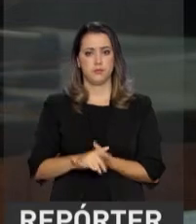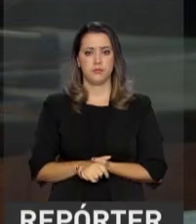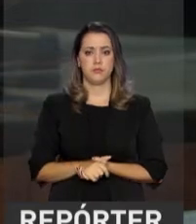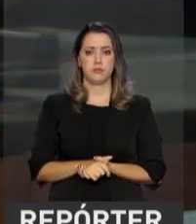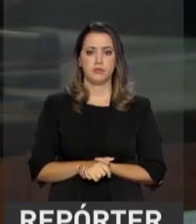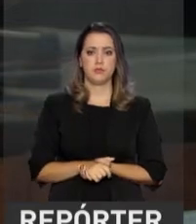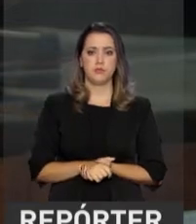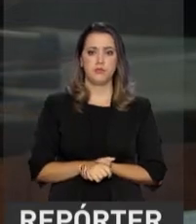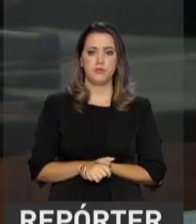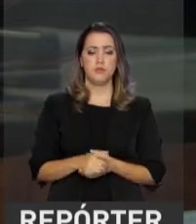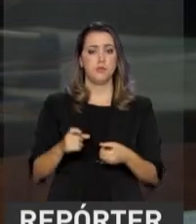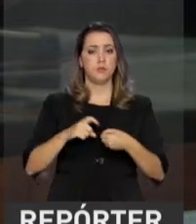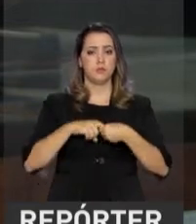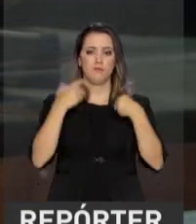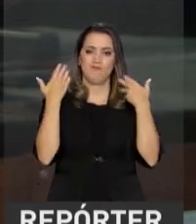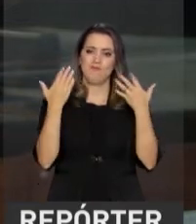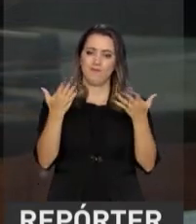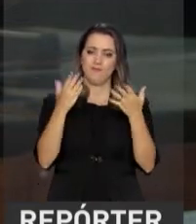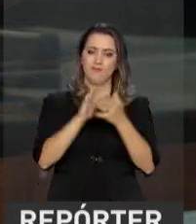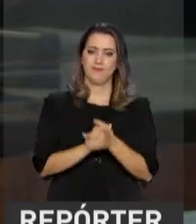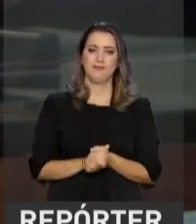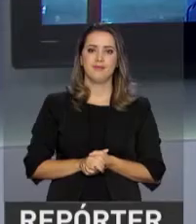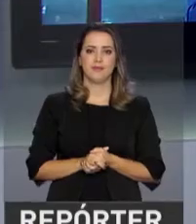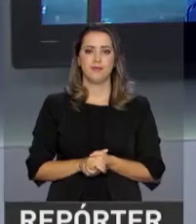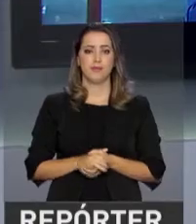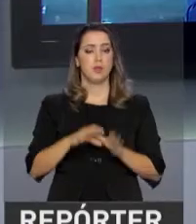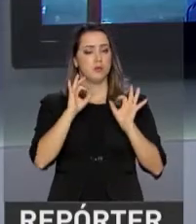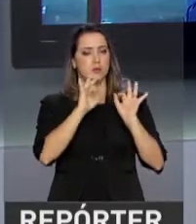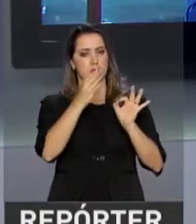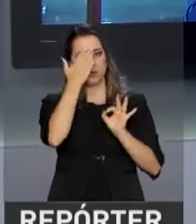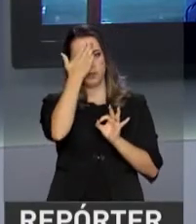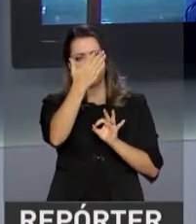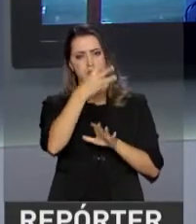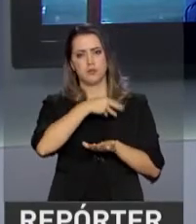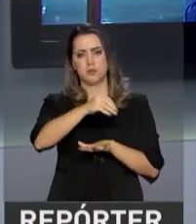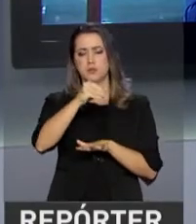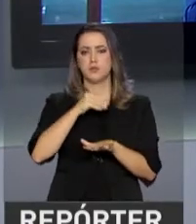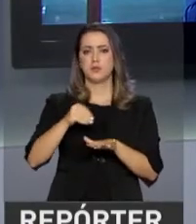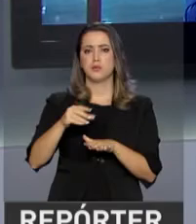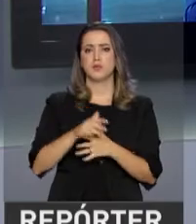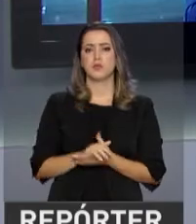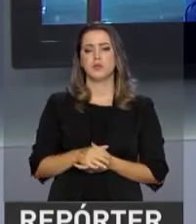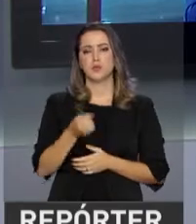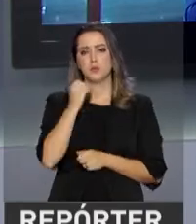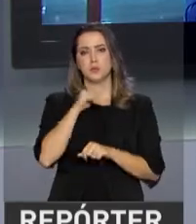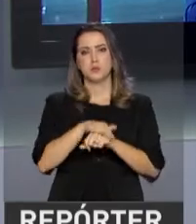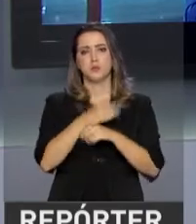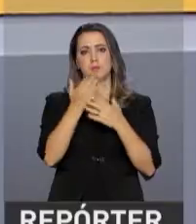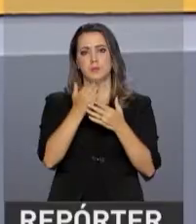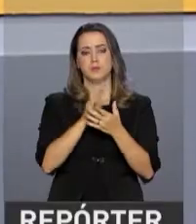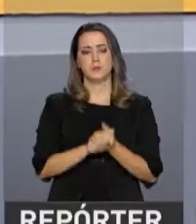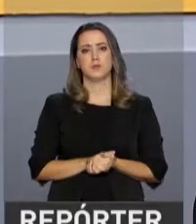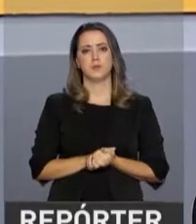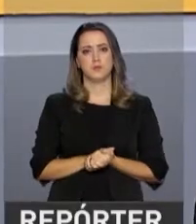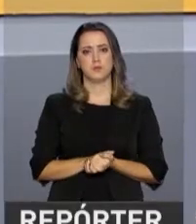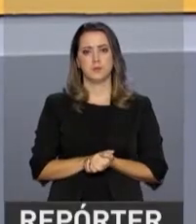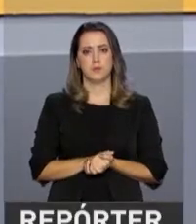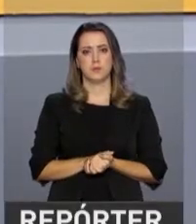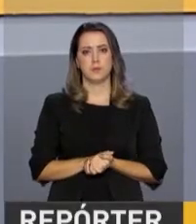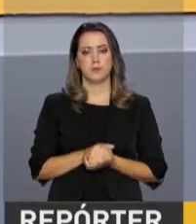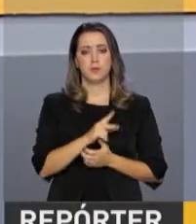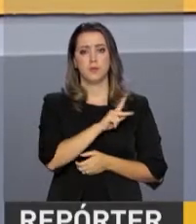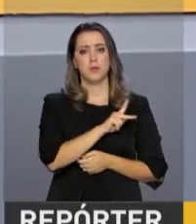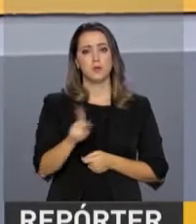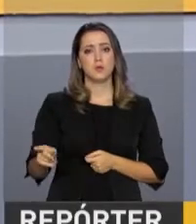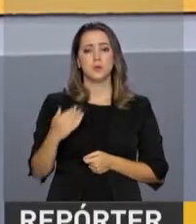Brasil. Eu volto com você no estúdio, Roberto. Está ótimo, Paulo. Obrigado aí pelas informações. Uma ótima noite para você. O